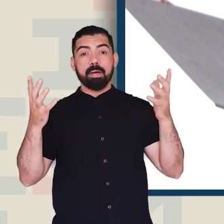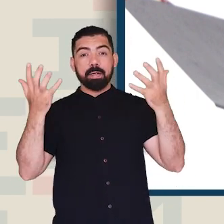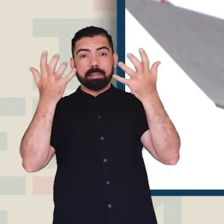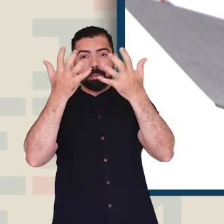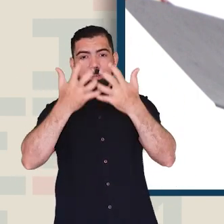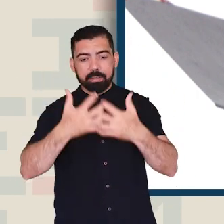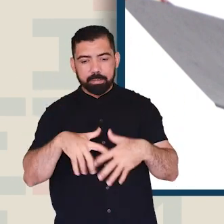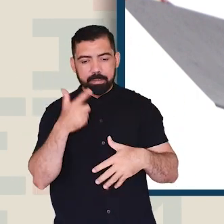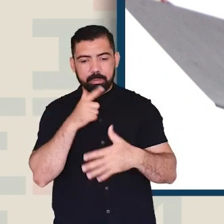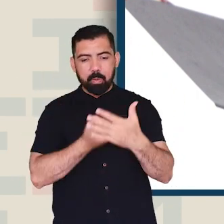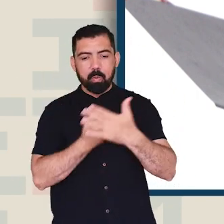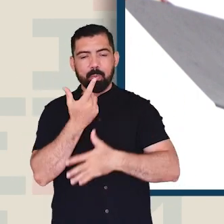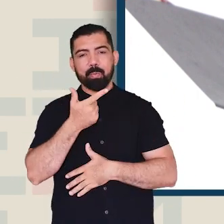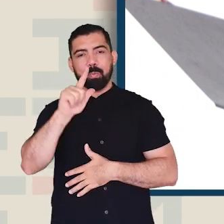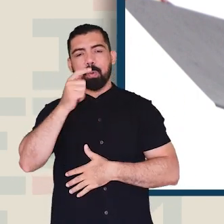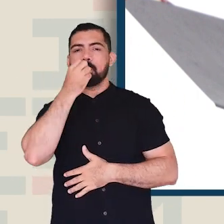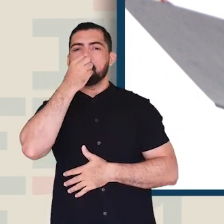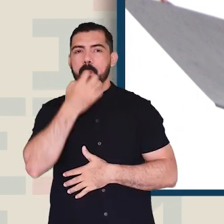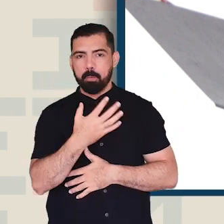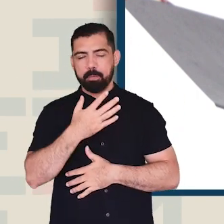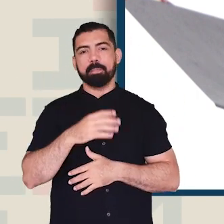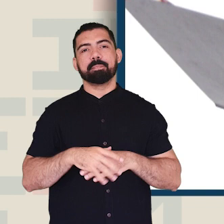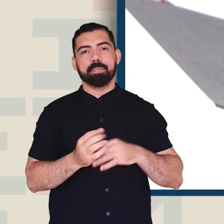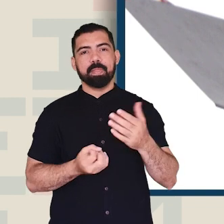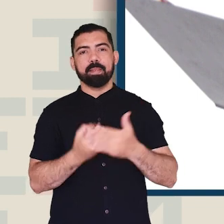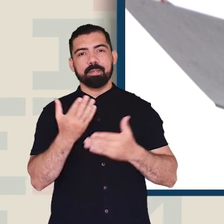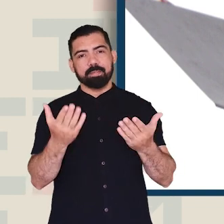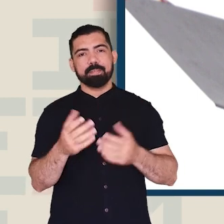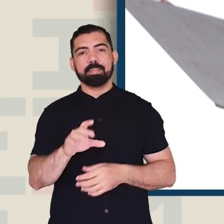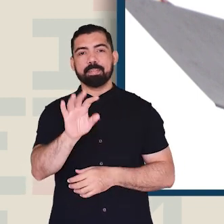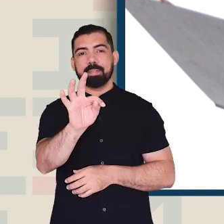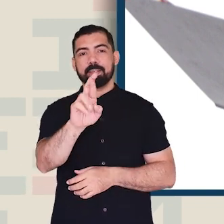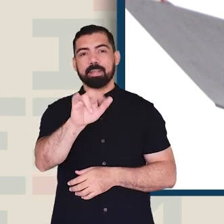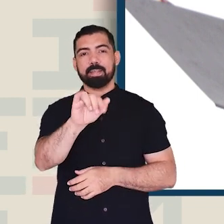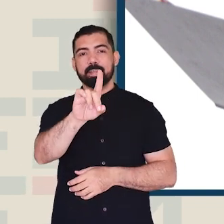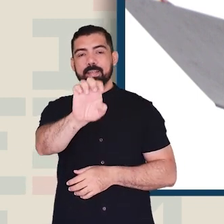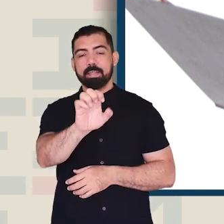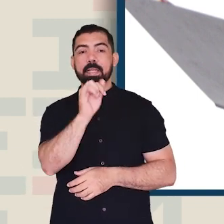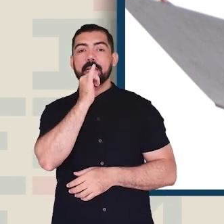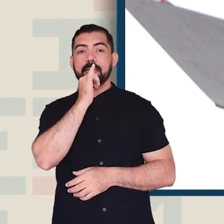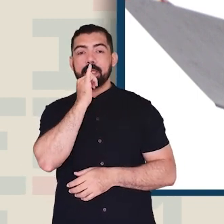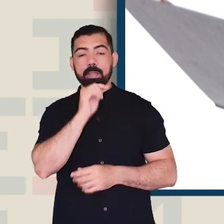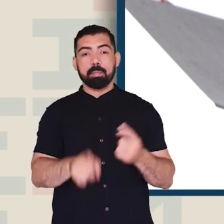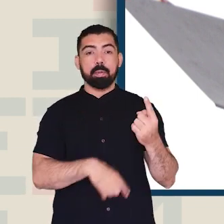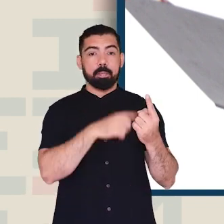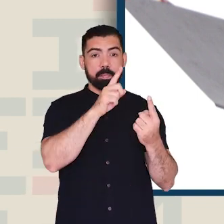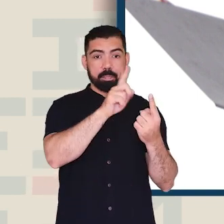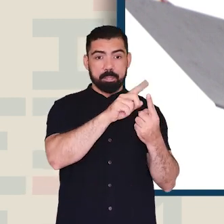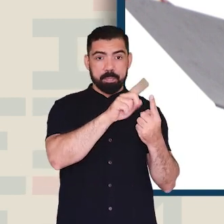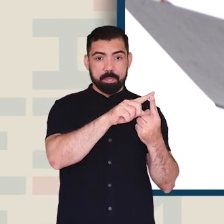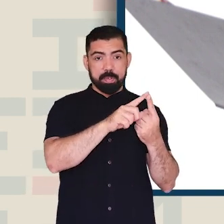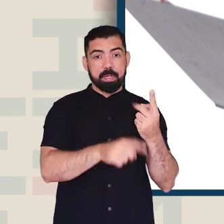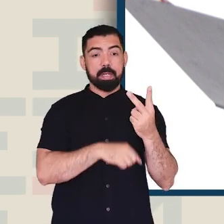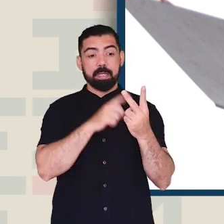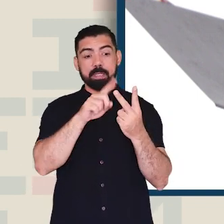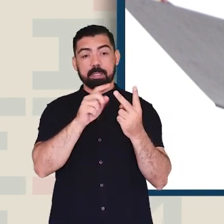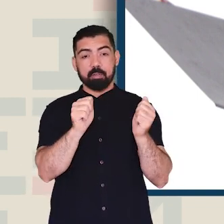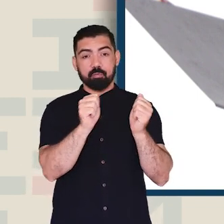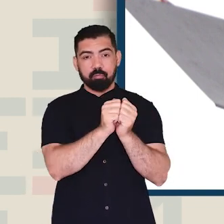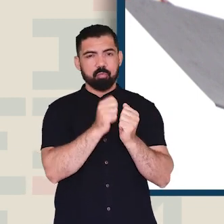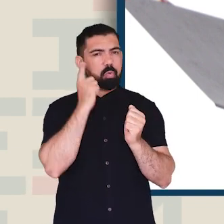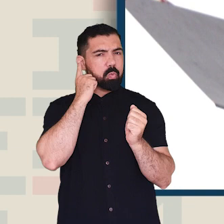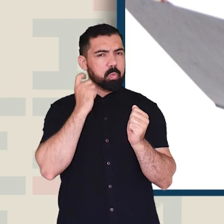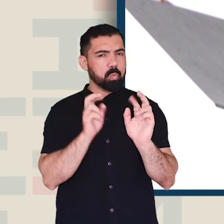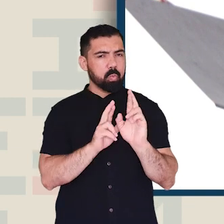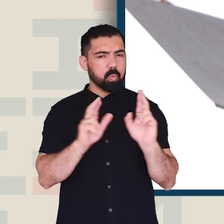Então, foi aí que surgiu a tríade. O cara, se ele cantasse a primeira e a segunda nota junto, dava um som